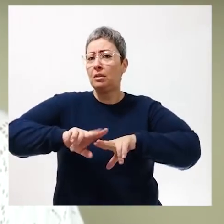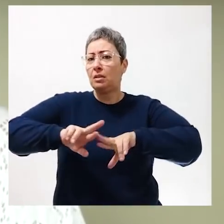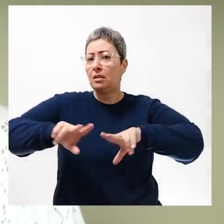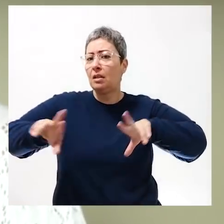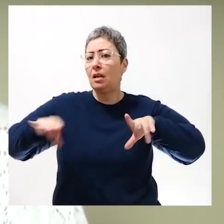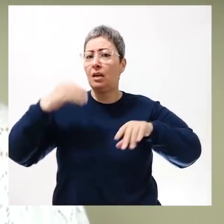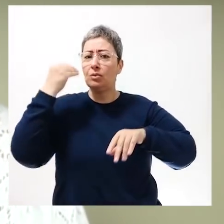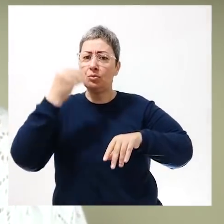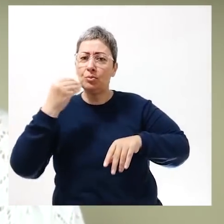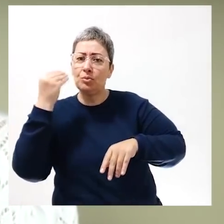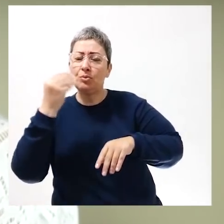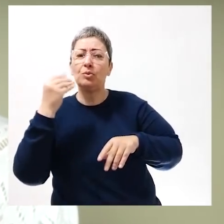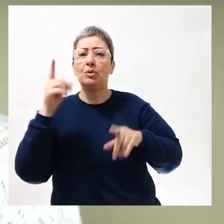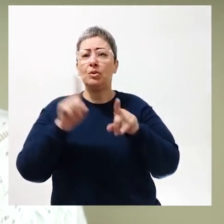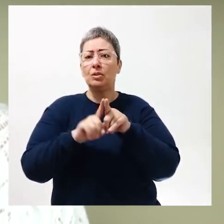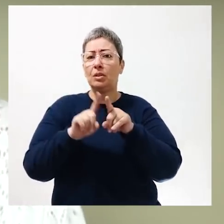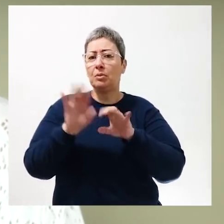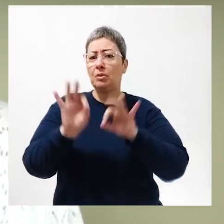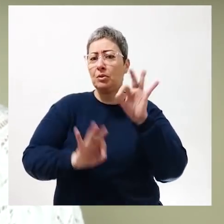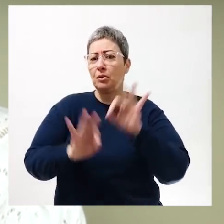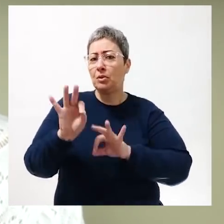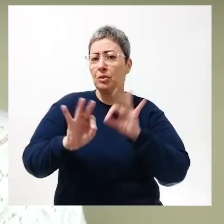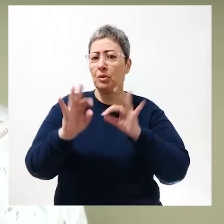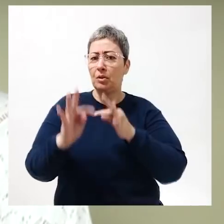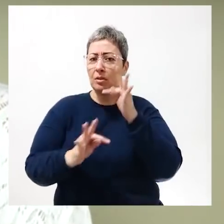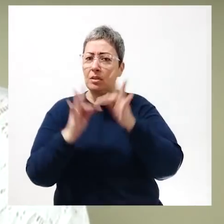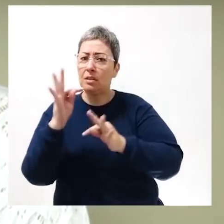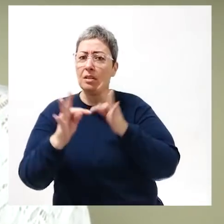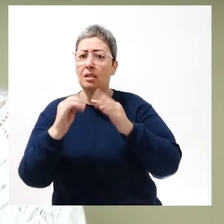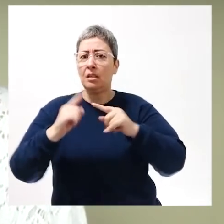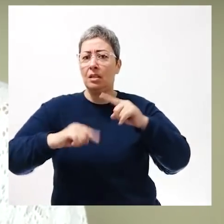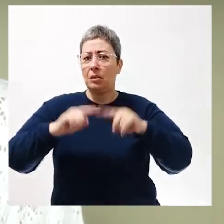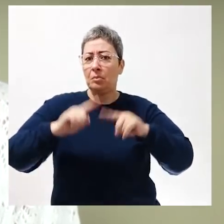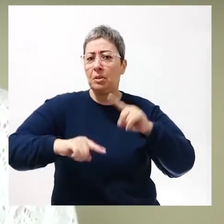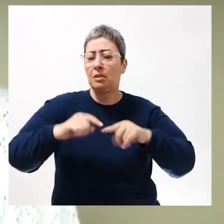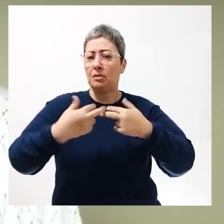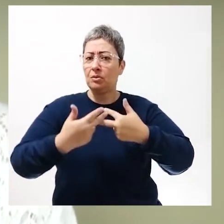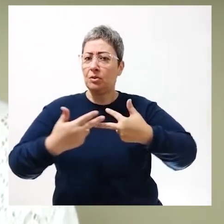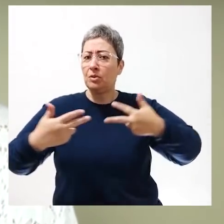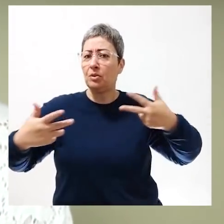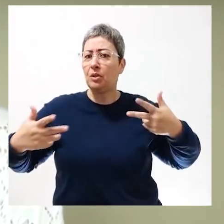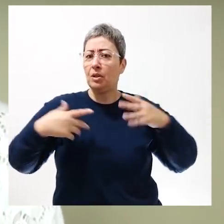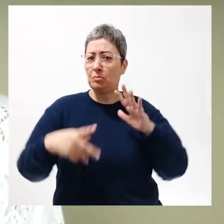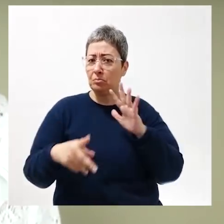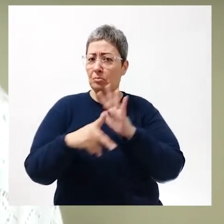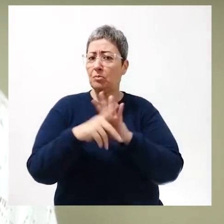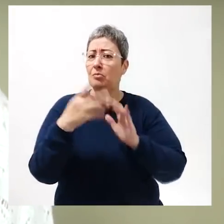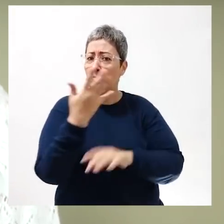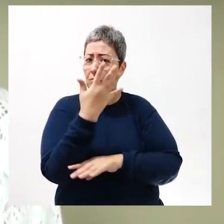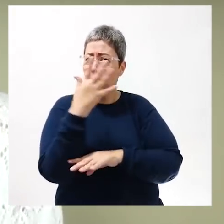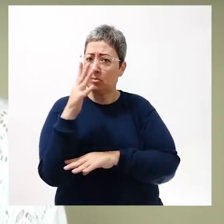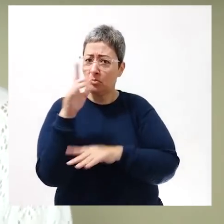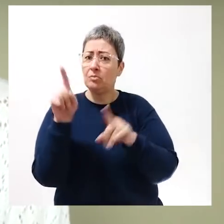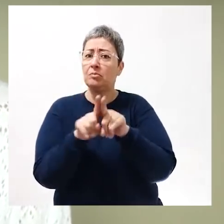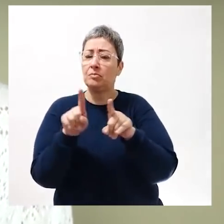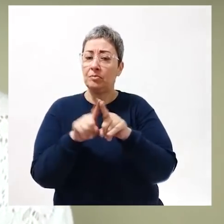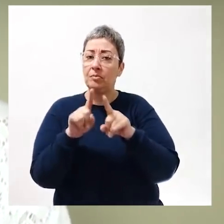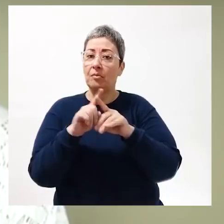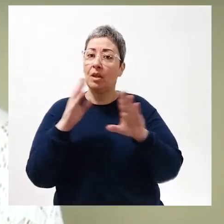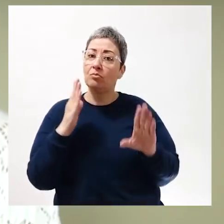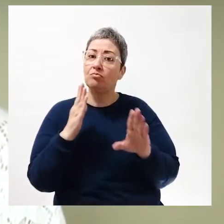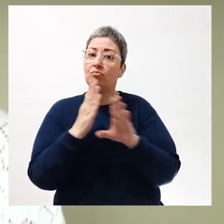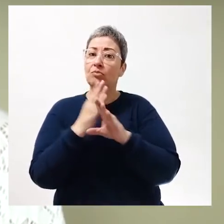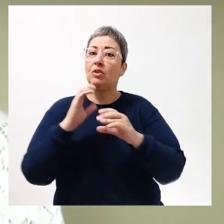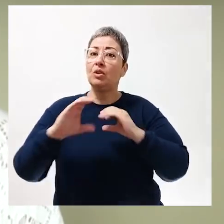diferentes experimentações, diversas técnicas e materiais, inclusive elementos da natureza, descobrimos